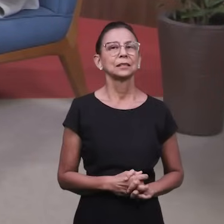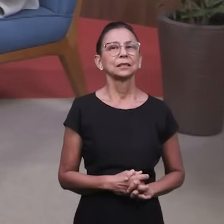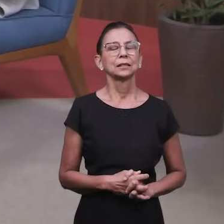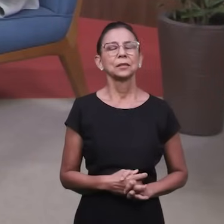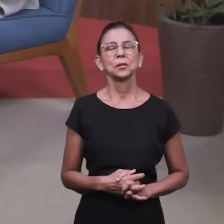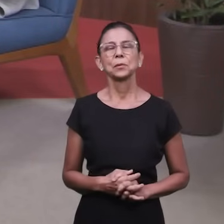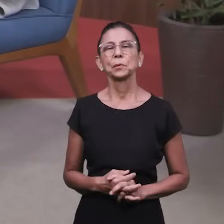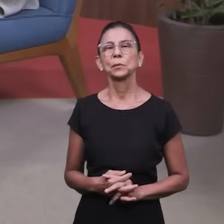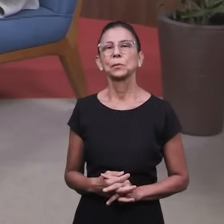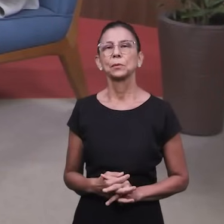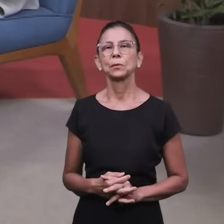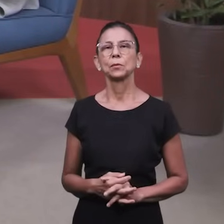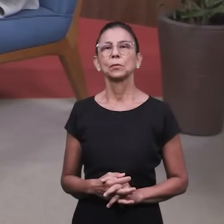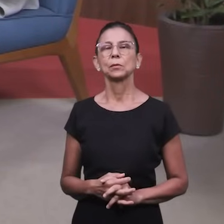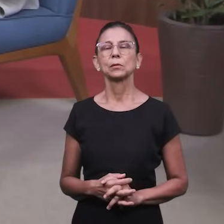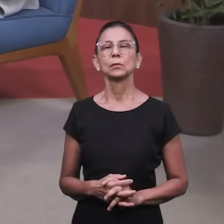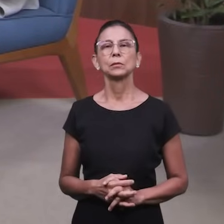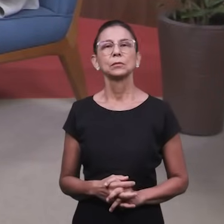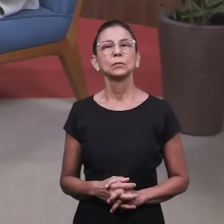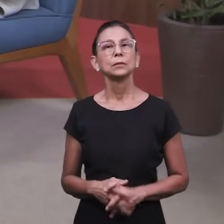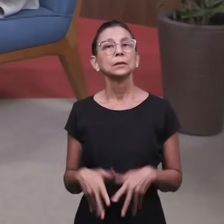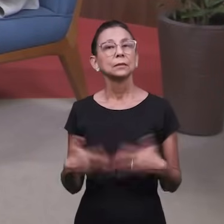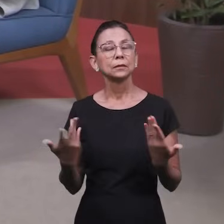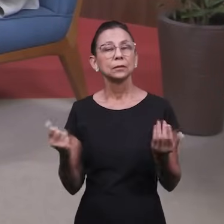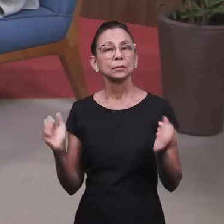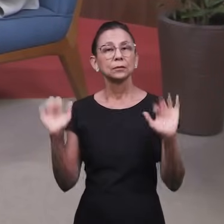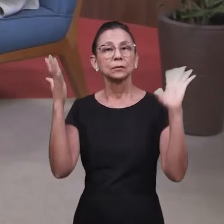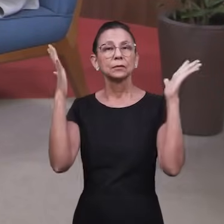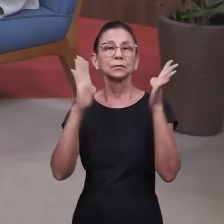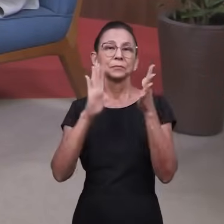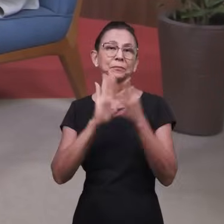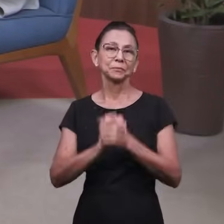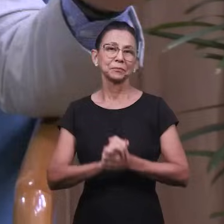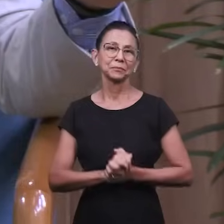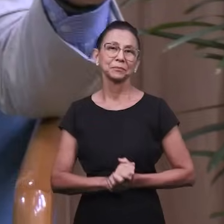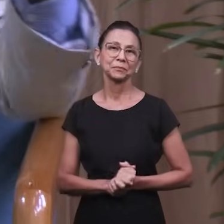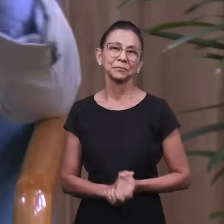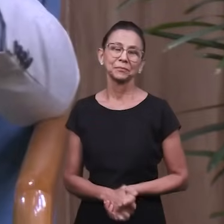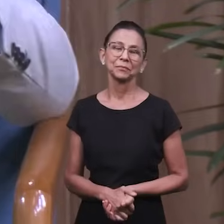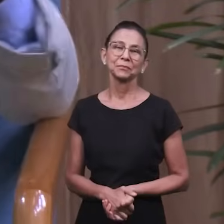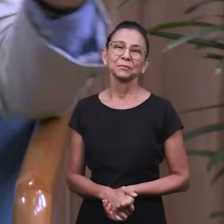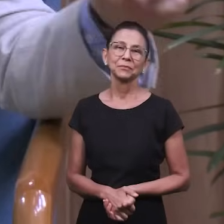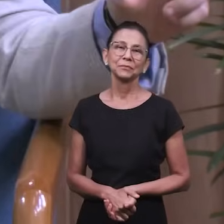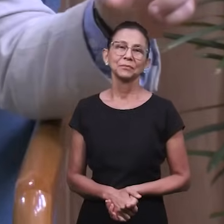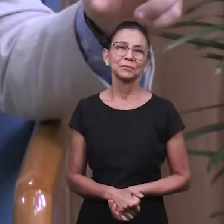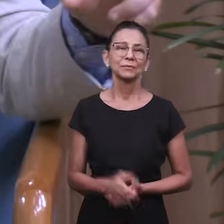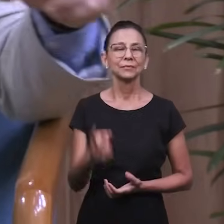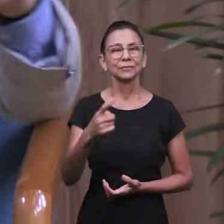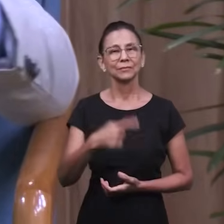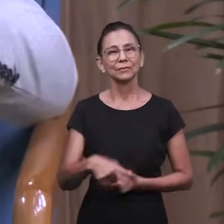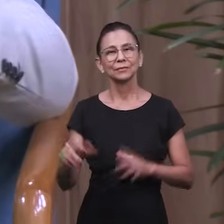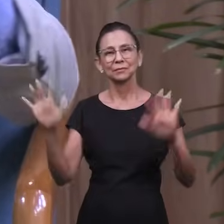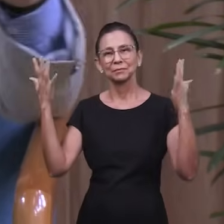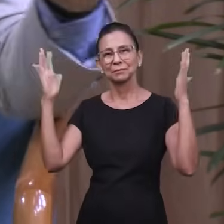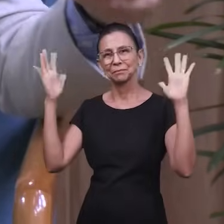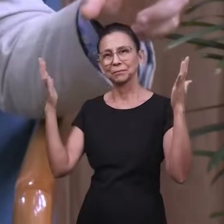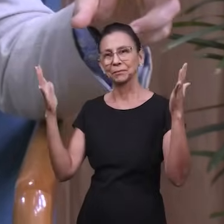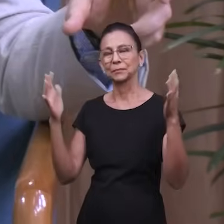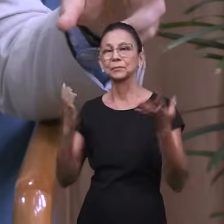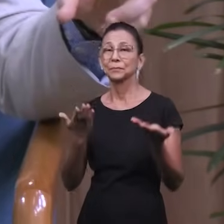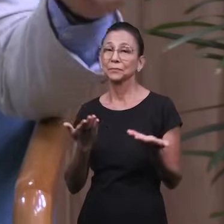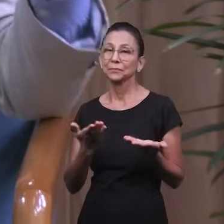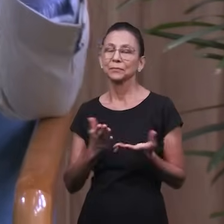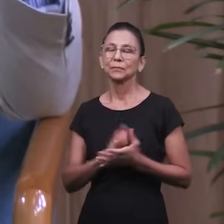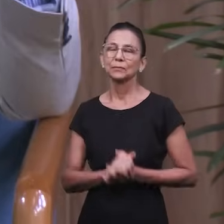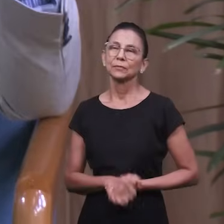realidade. Então, as bodas, como festa de casamento, é exatamente esse período de festa em que estariam todos